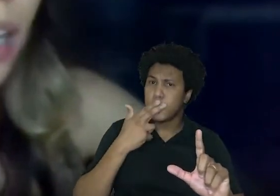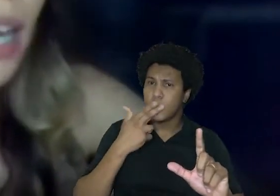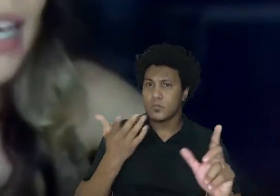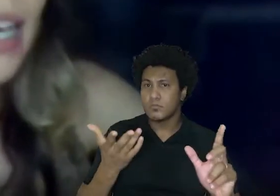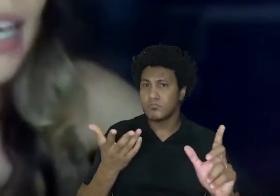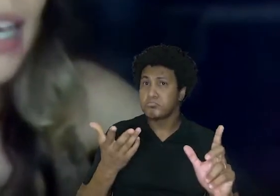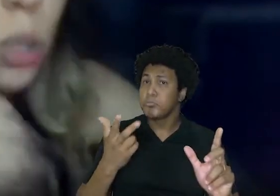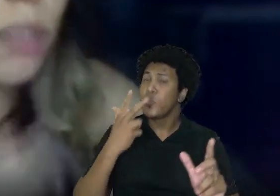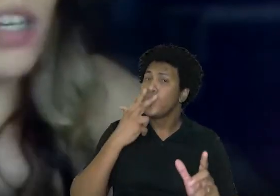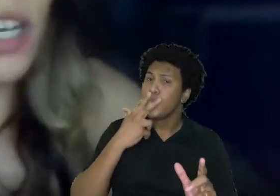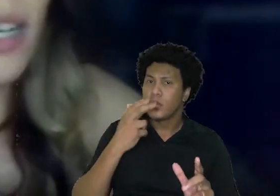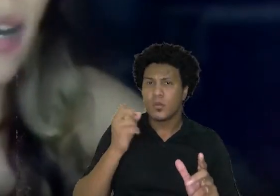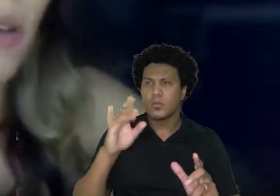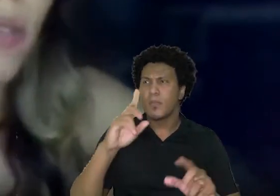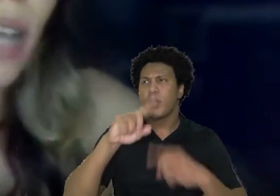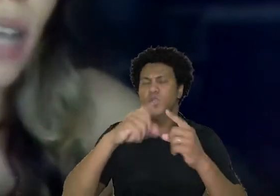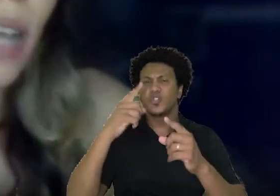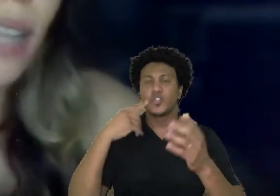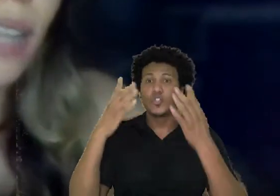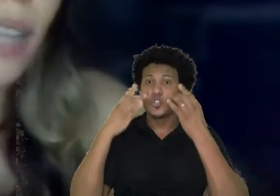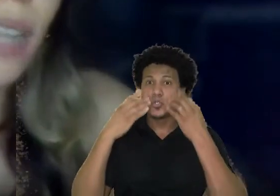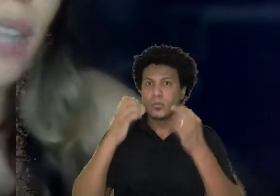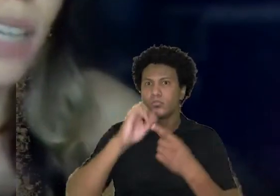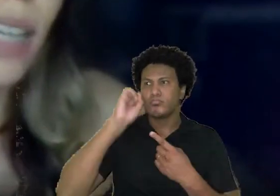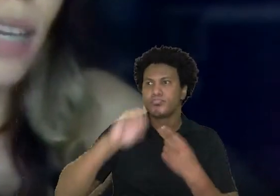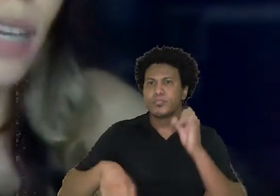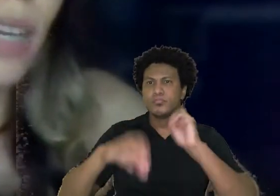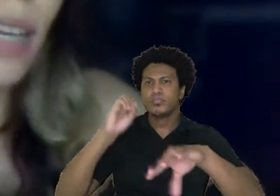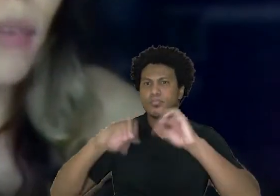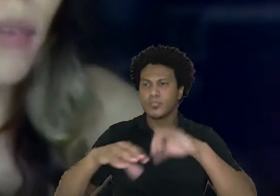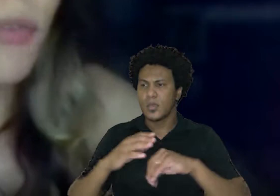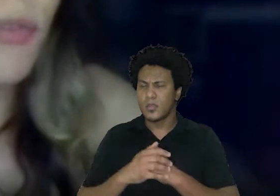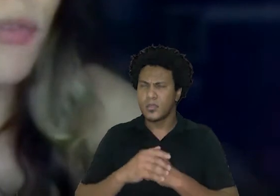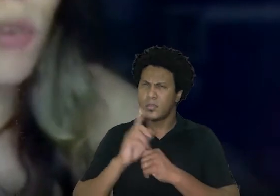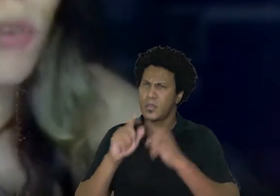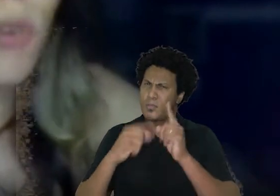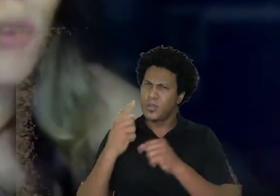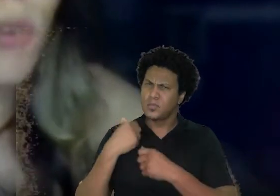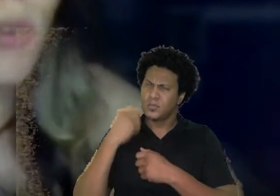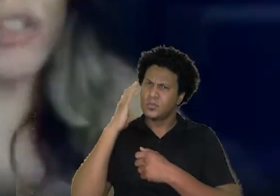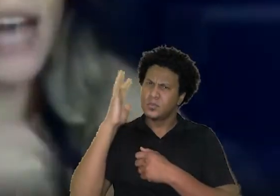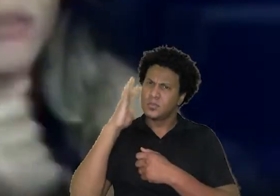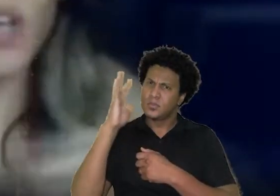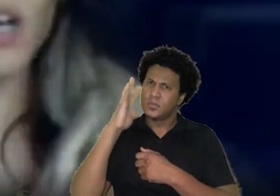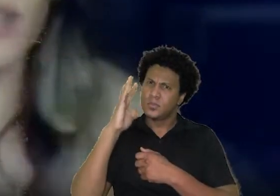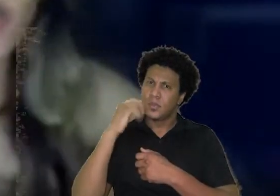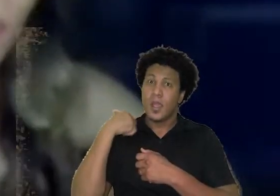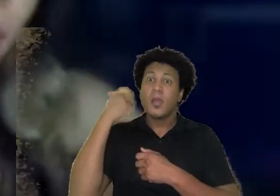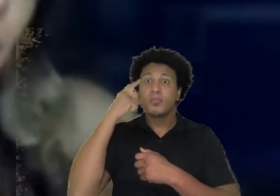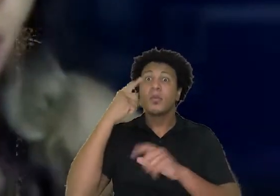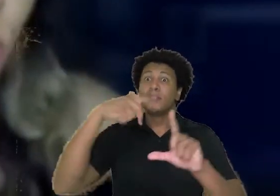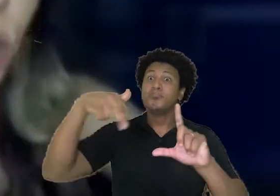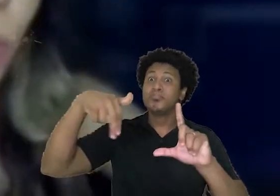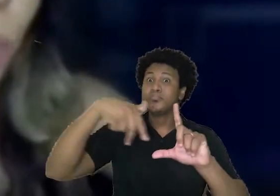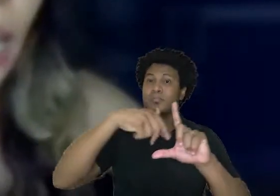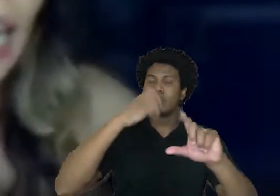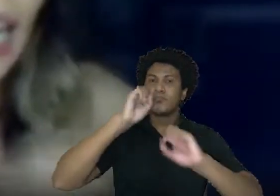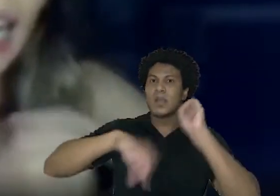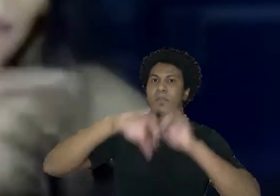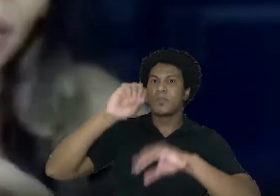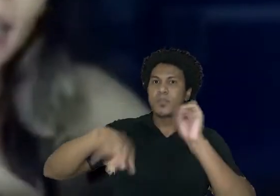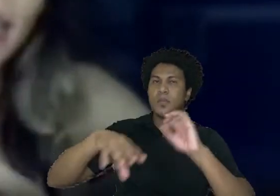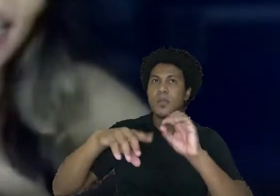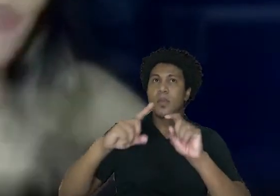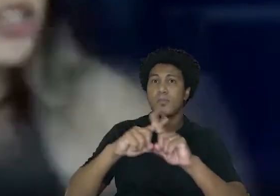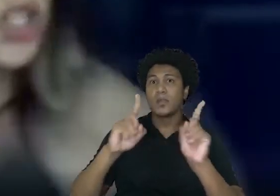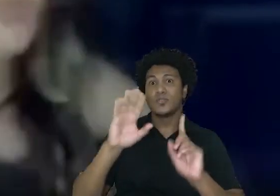filme. E ela, toda vida que chega nessa calçada, ela fuma um cigarro. Depois ela volta para dentro do teatro jogando seus pertences ao chão. E